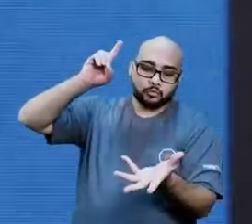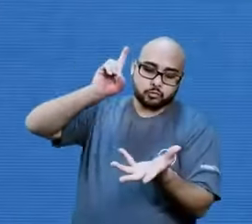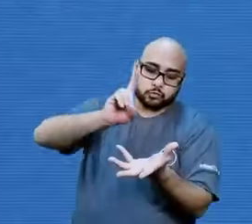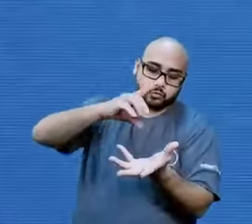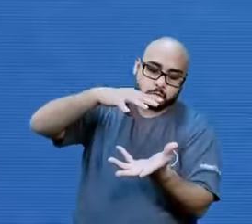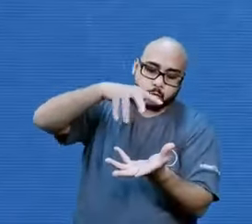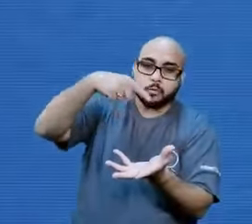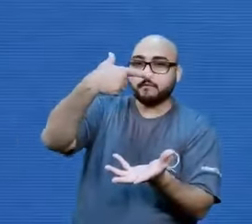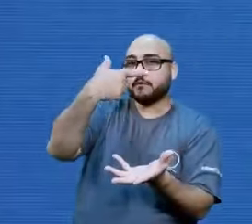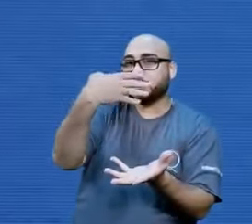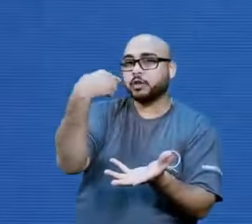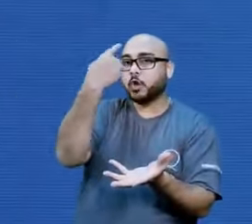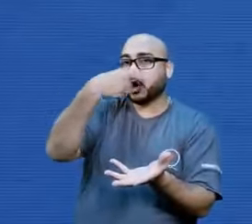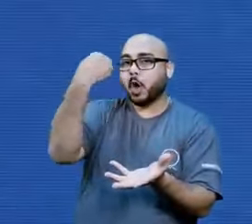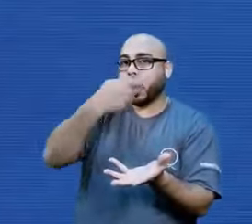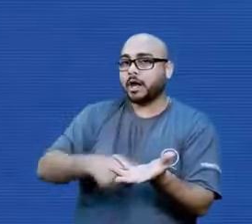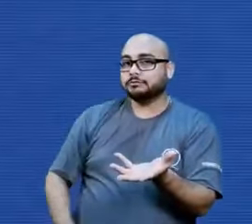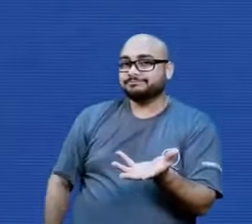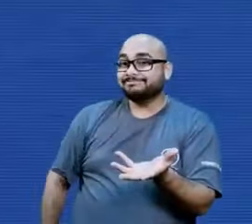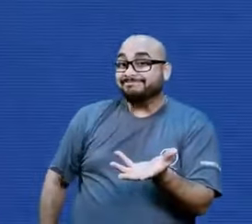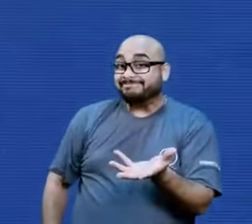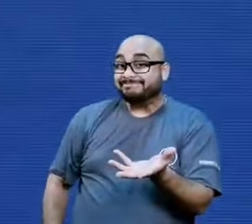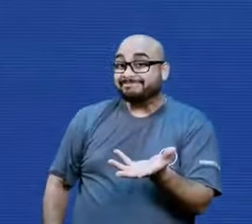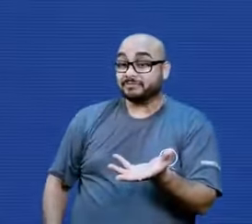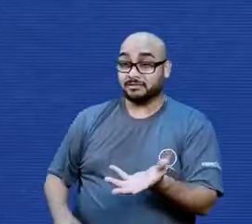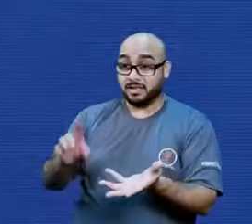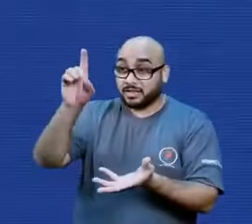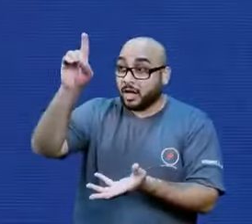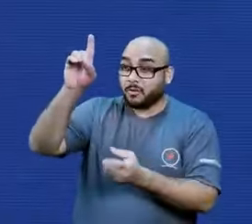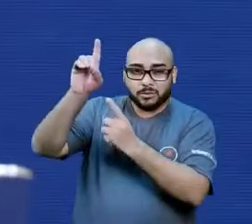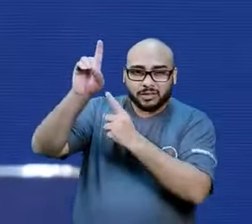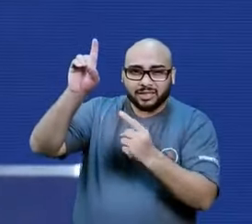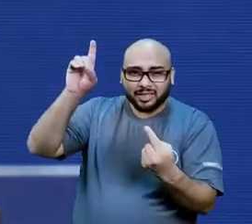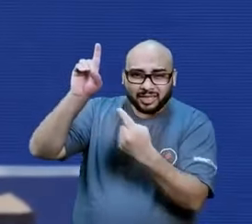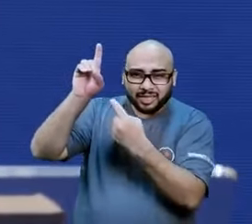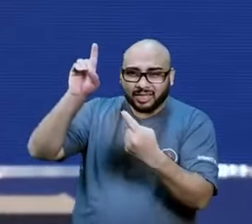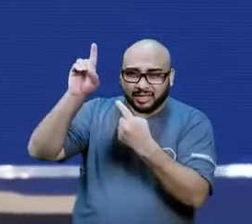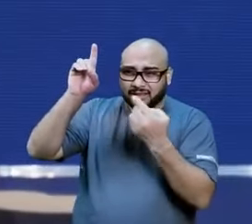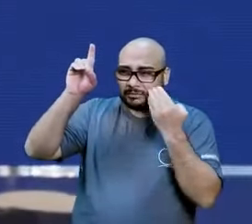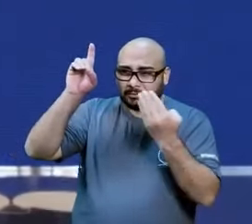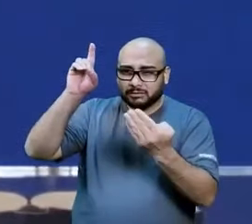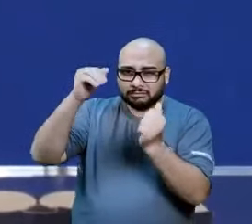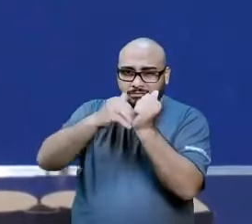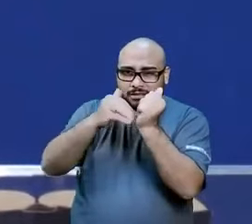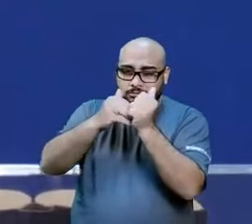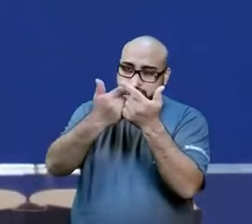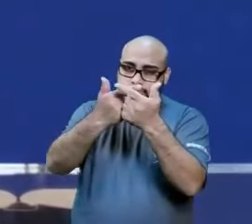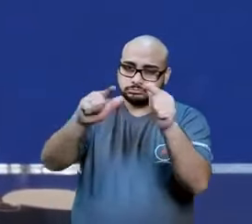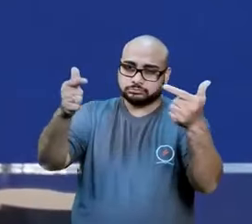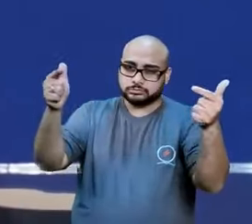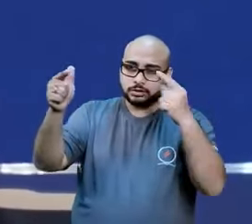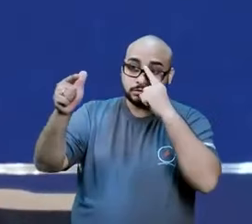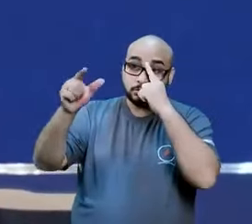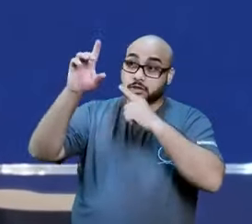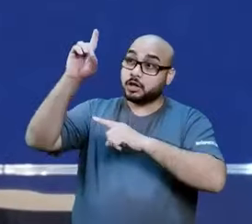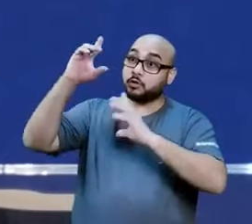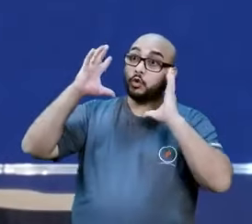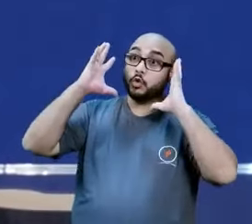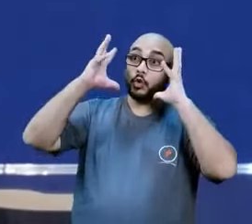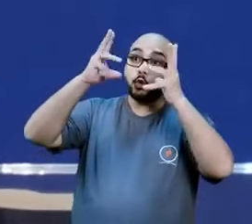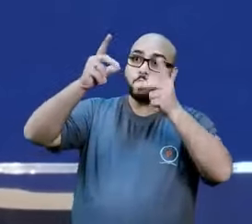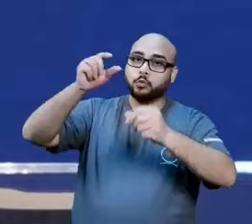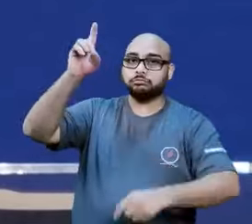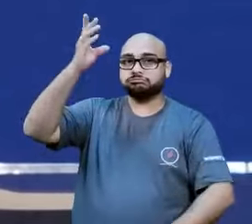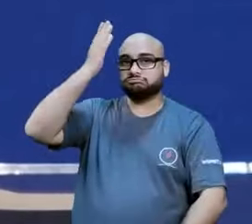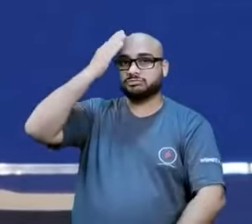diz que não há nada em coberto diante dele todas as coisas estão nuas e Patentes aos olhos daquele com quem temos